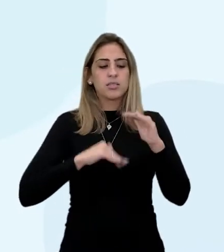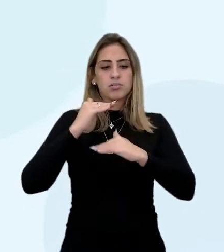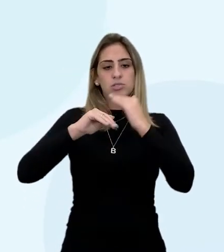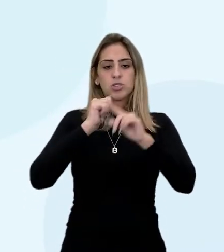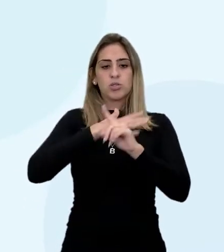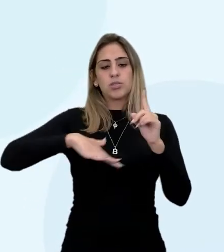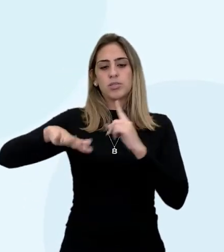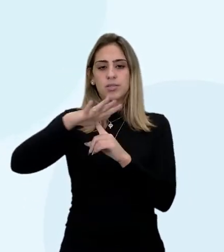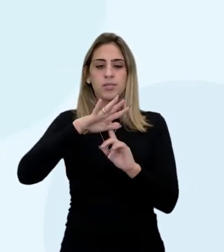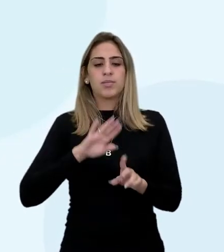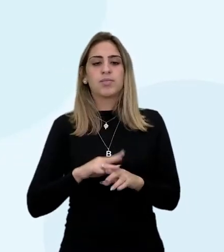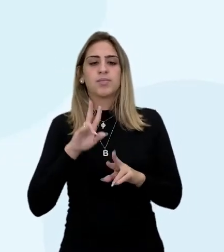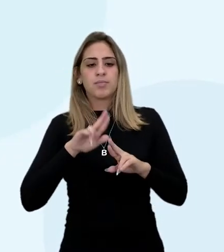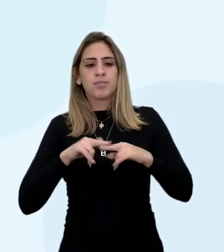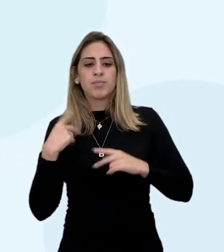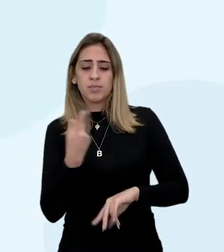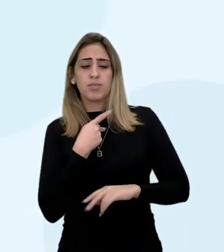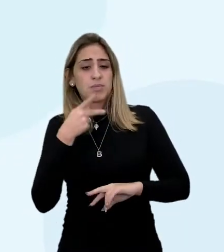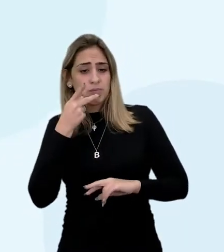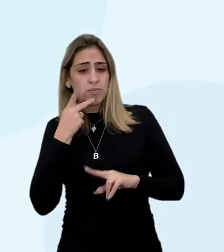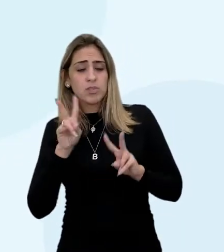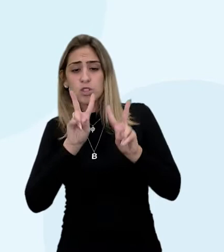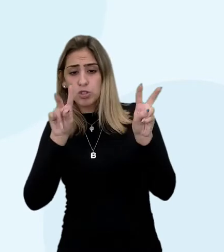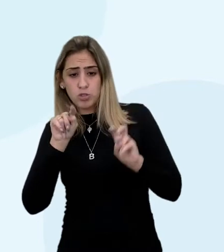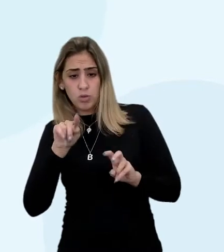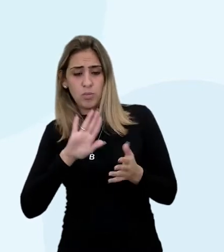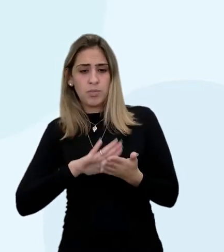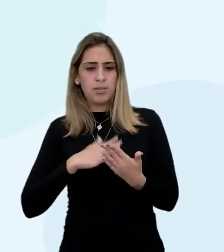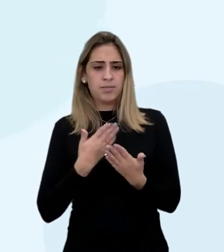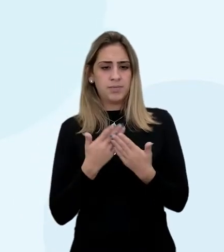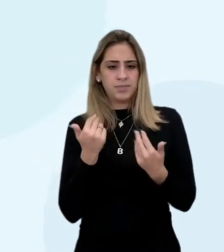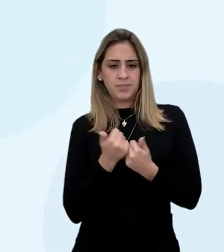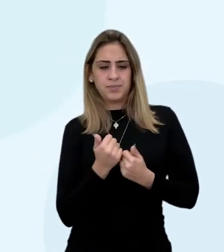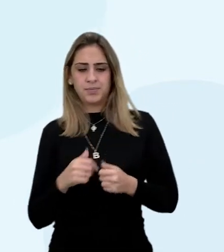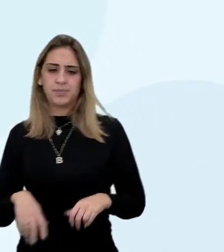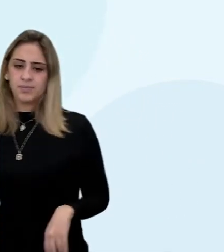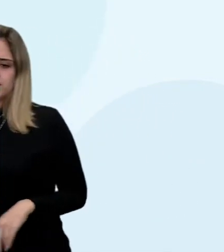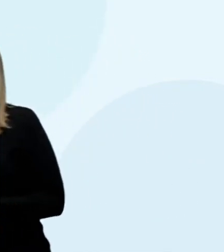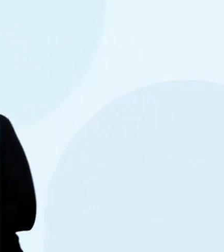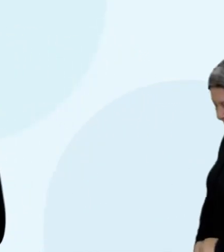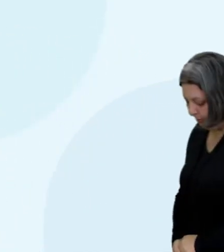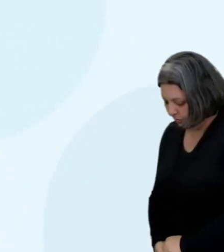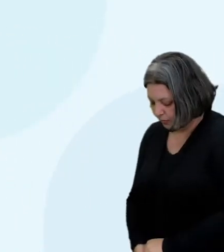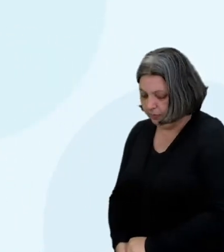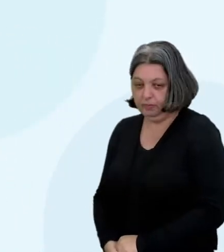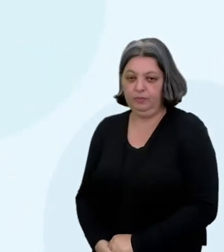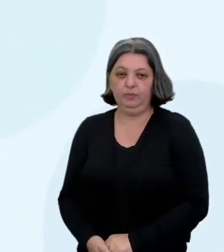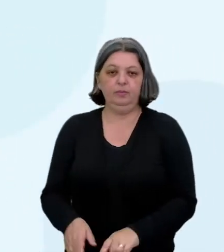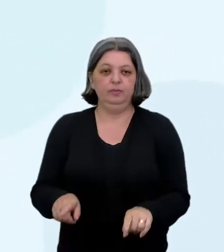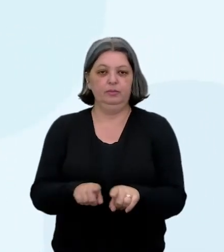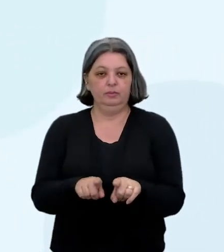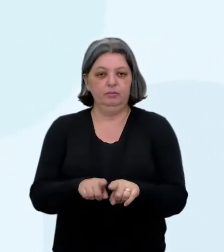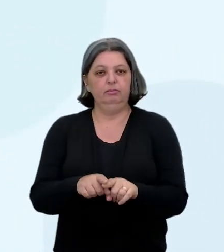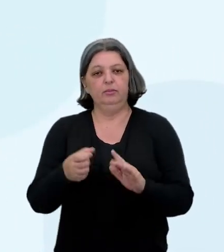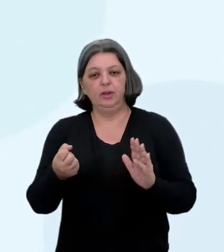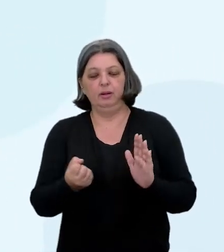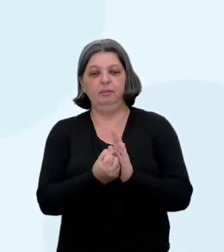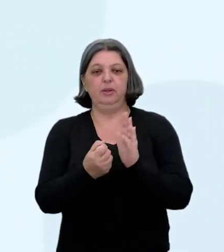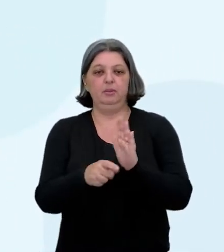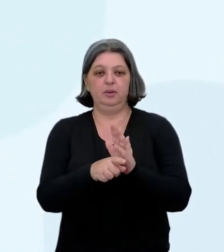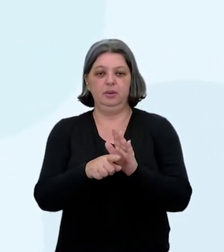quê? Por causa que, quando a gente fala sobre isso, esses rótulos, eles são feitos em preceitos de